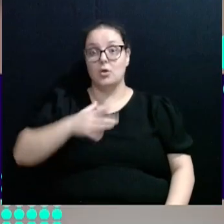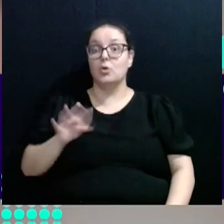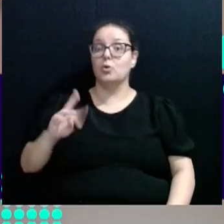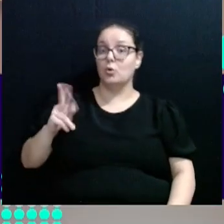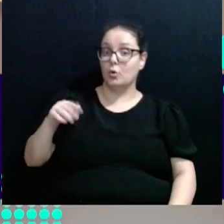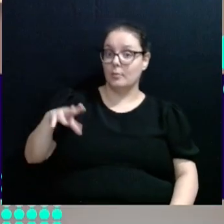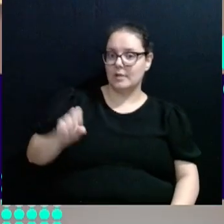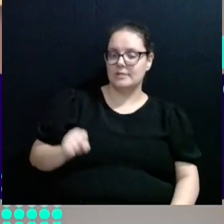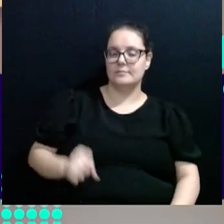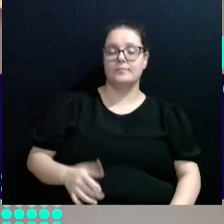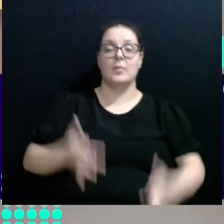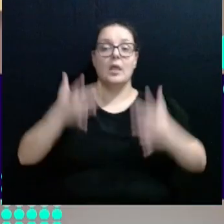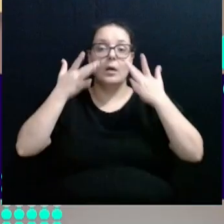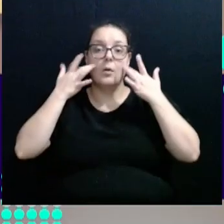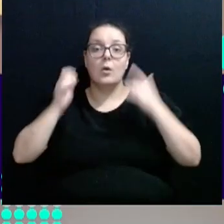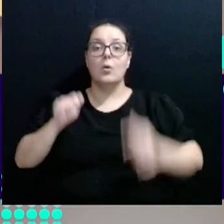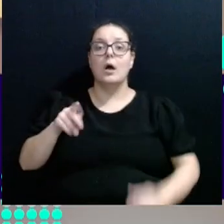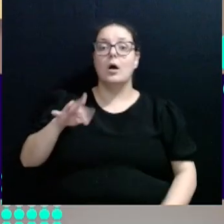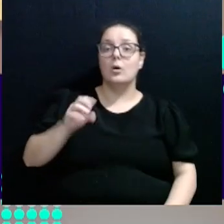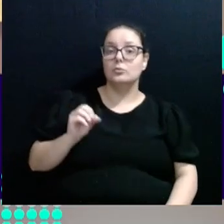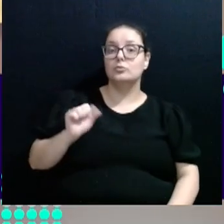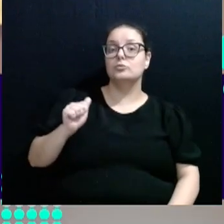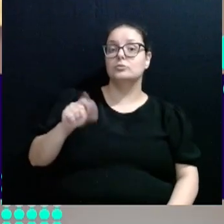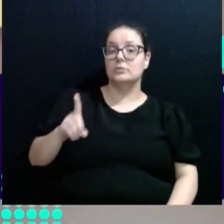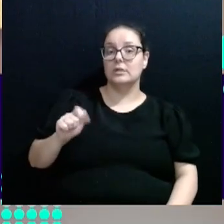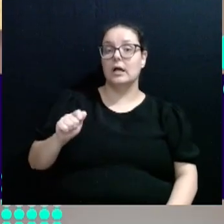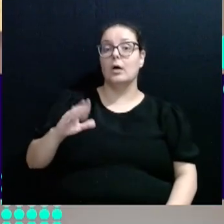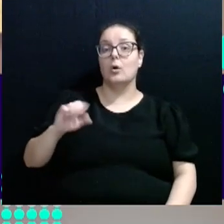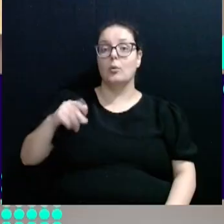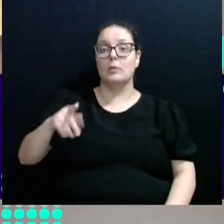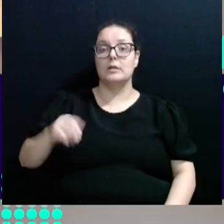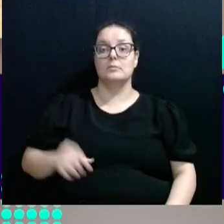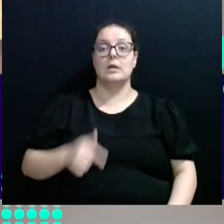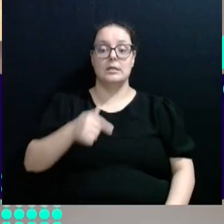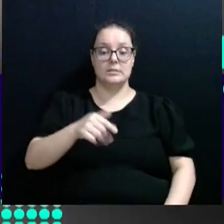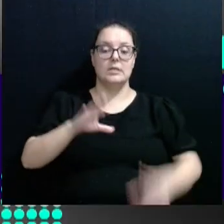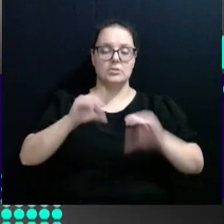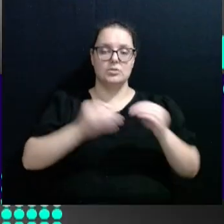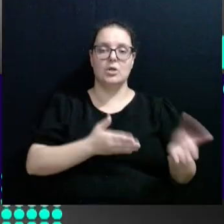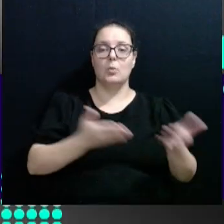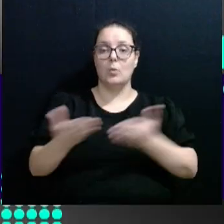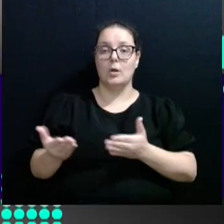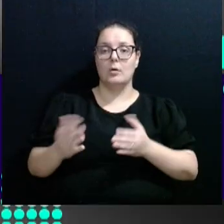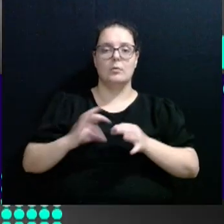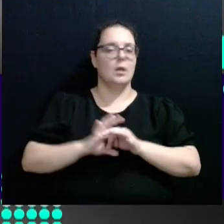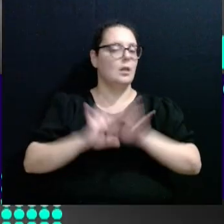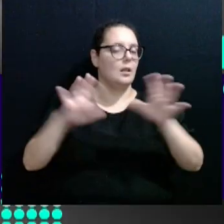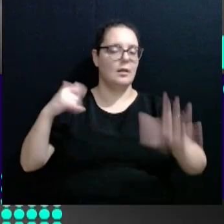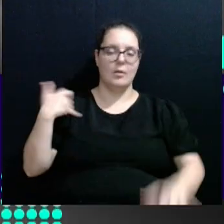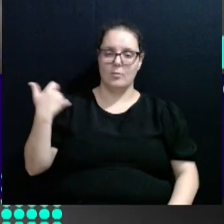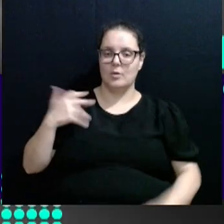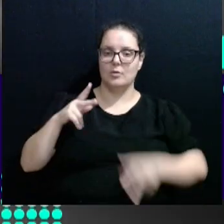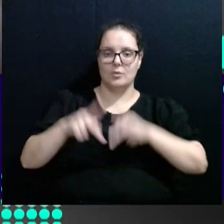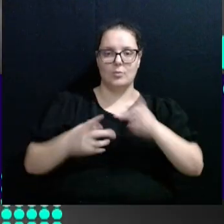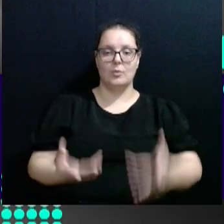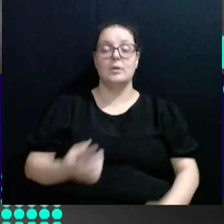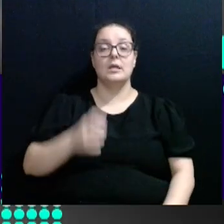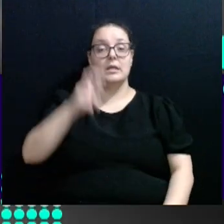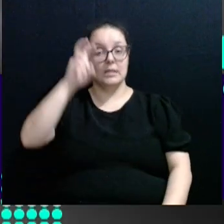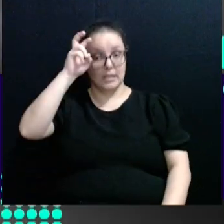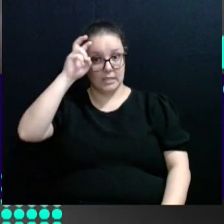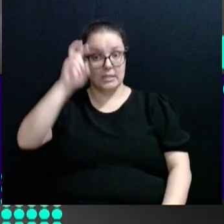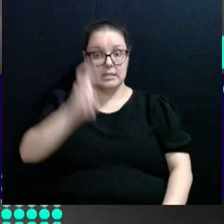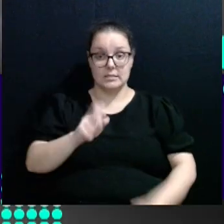da Compadecida será apresentada às 19h com classificação livre. E na quinta-feira, 5 de fevereiro,